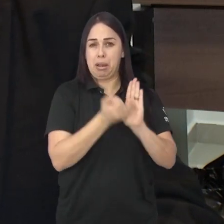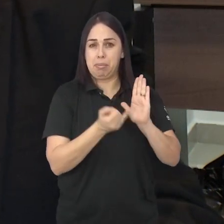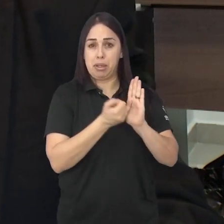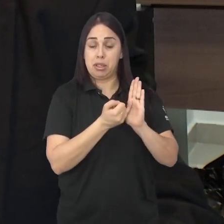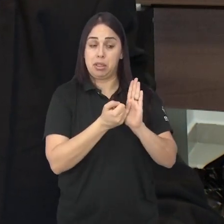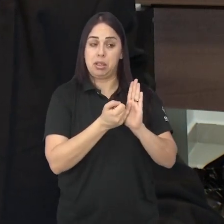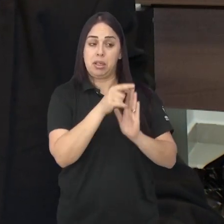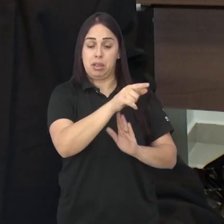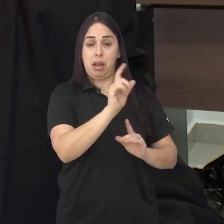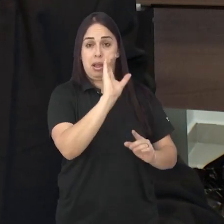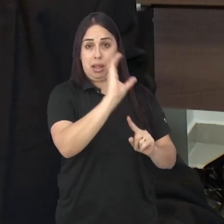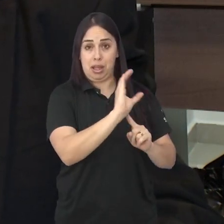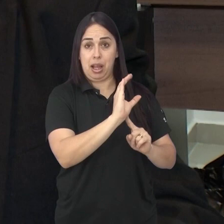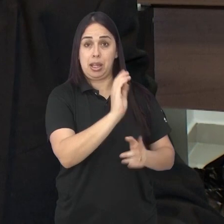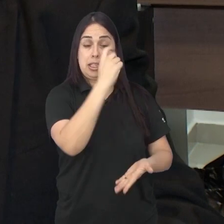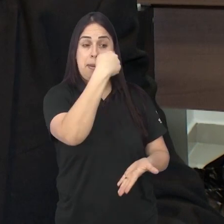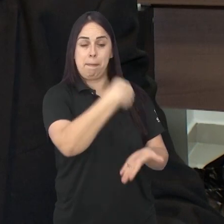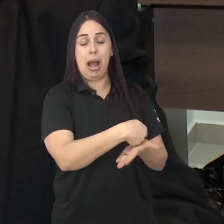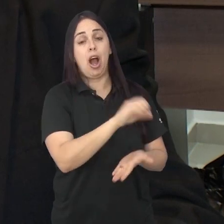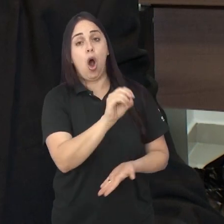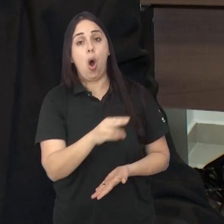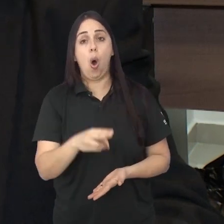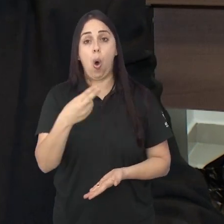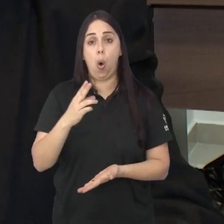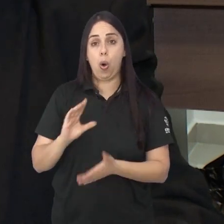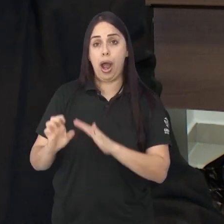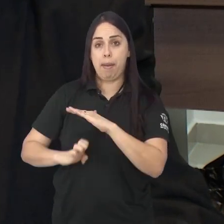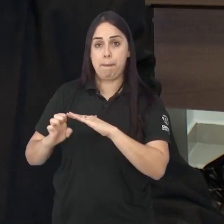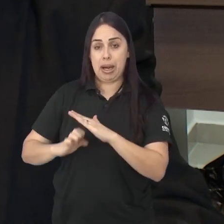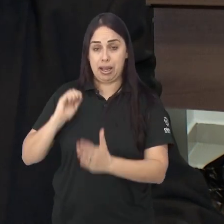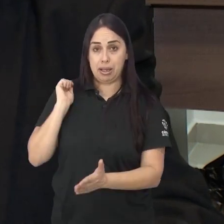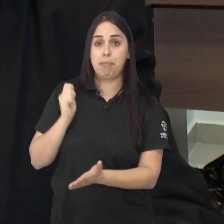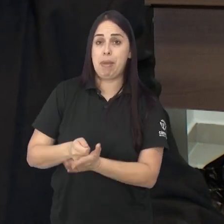está atrelado ao cliente que fez o pagamento, ou está